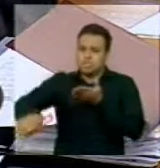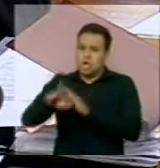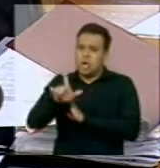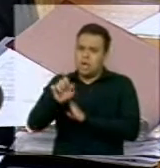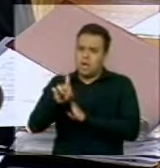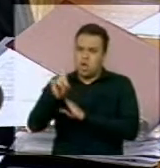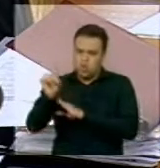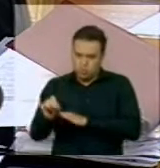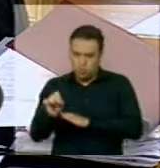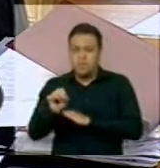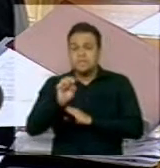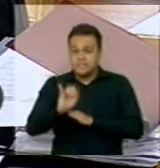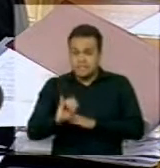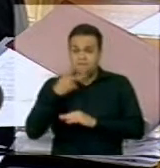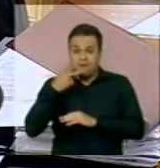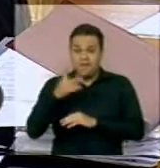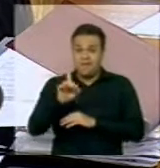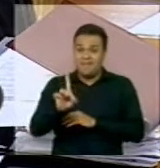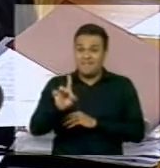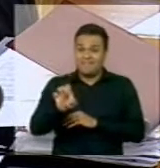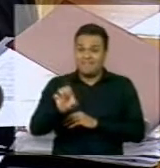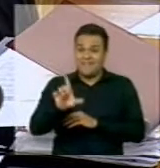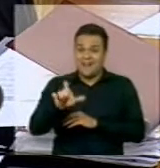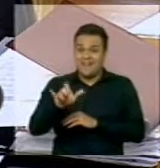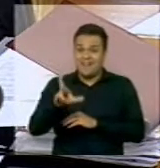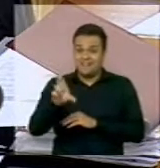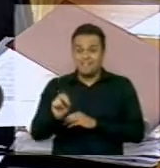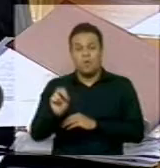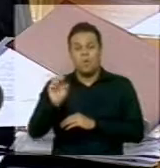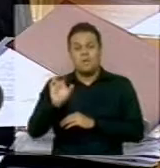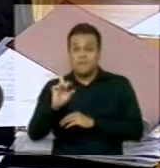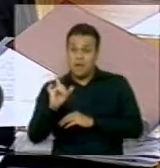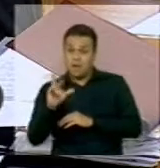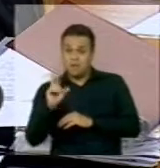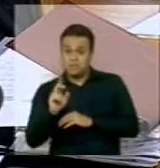aqui, quando se fala declaração, é uma declaração